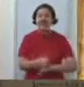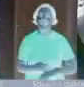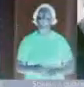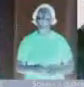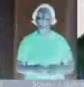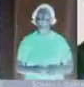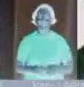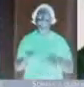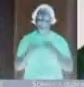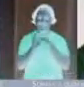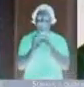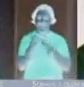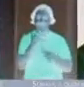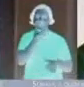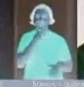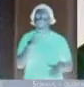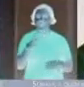Aí deixou o irmão entrar.